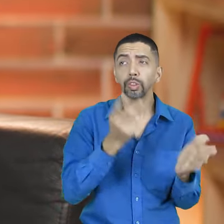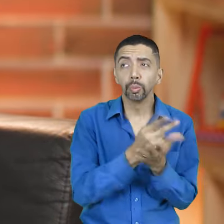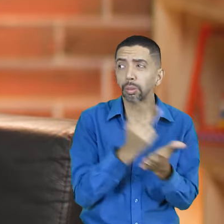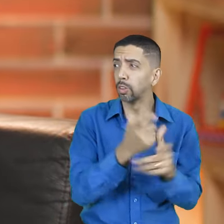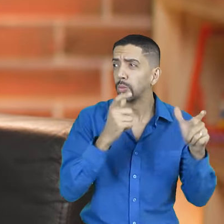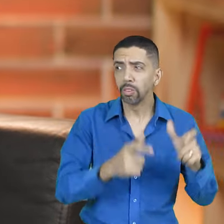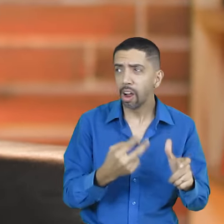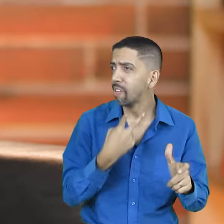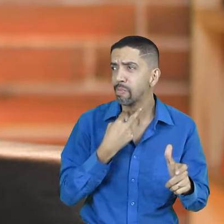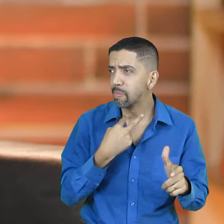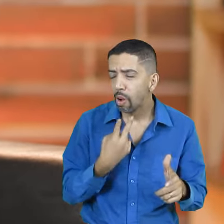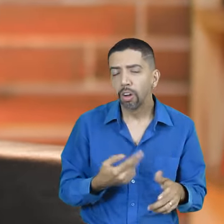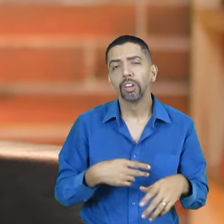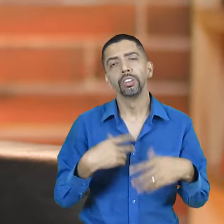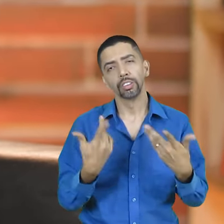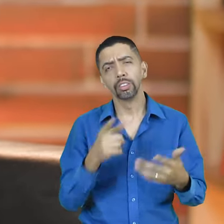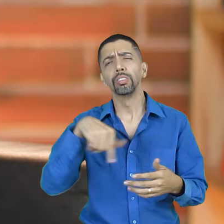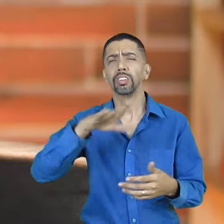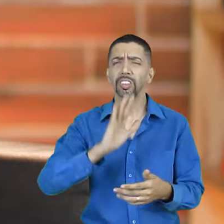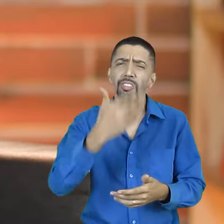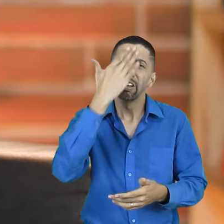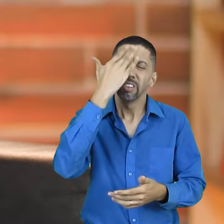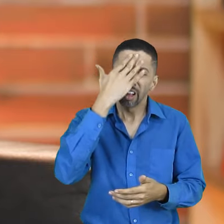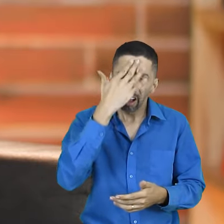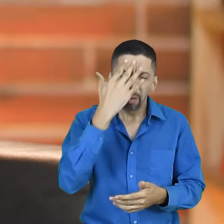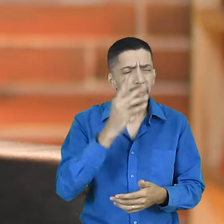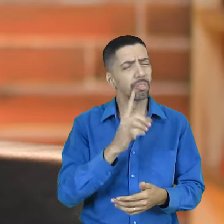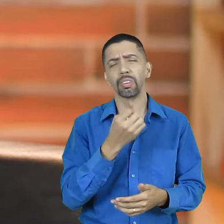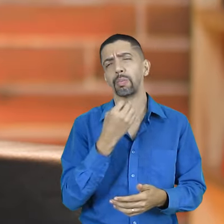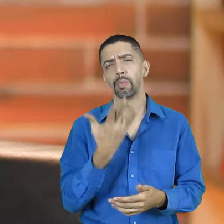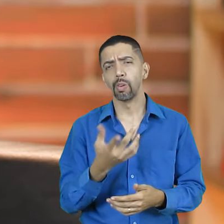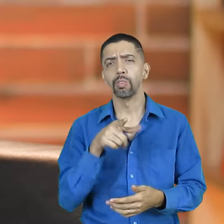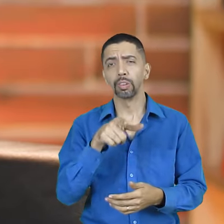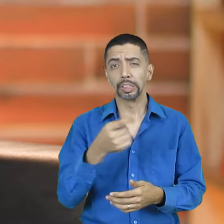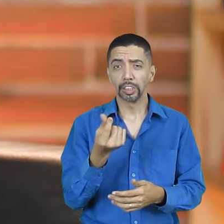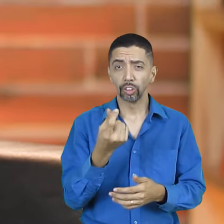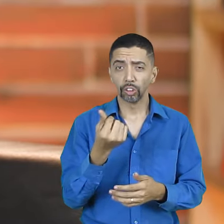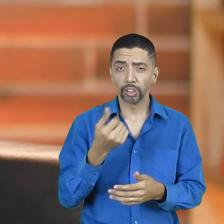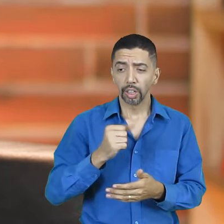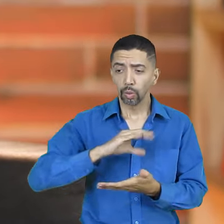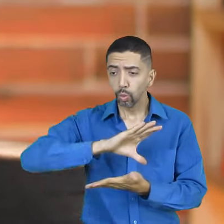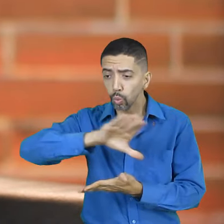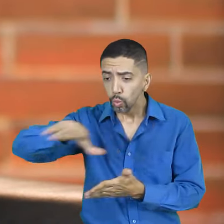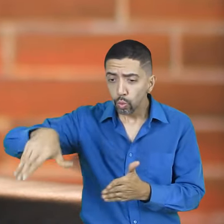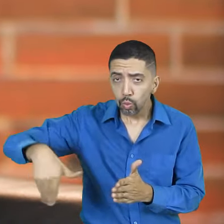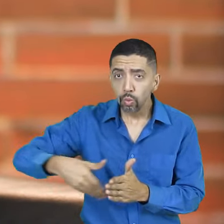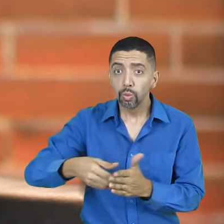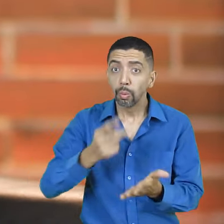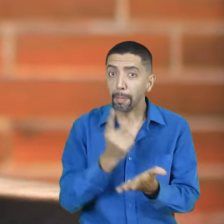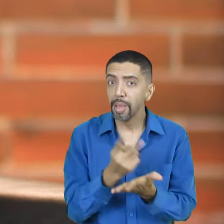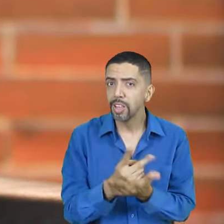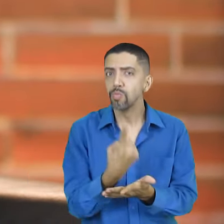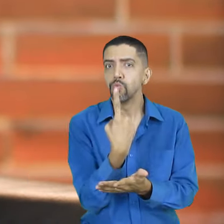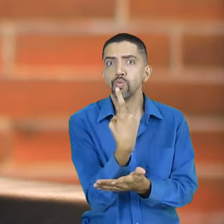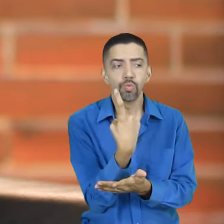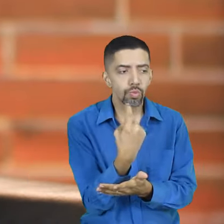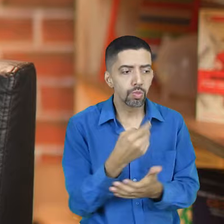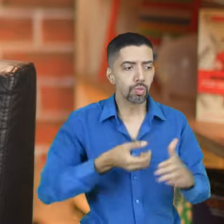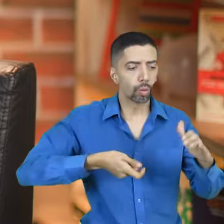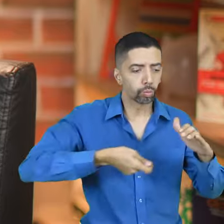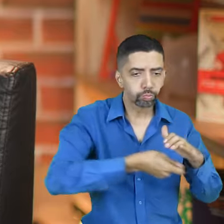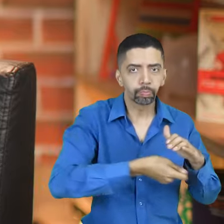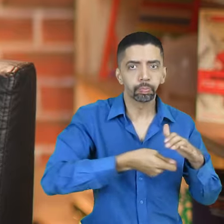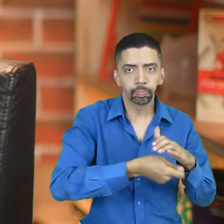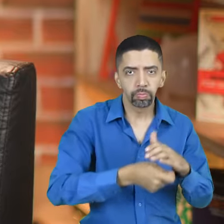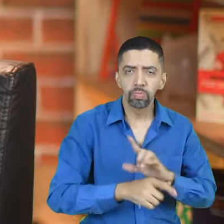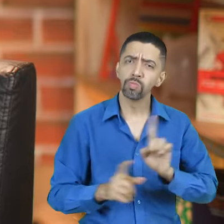Nunca concentre todos os seus investimentos, os seus empreendimentos num único lugar. Isso é mais que sabido.